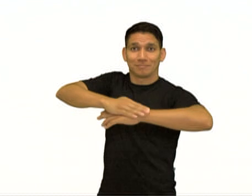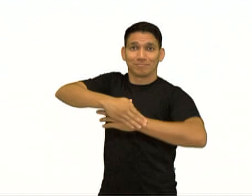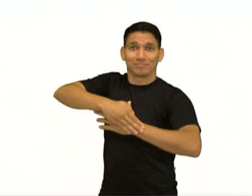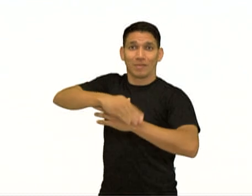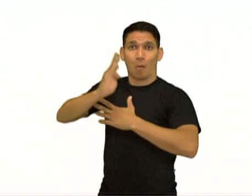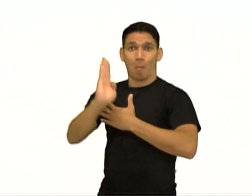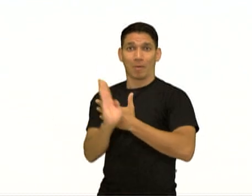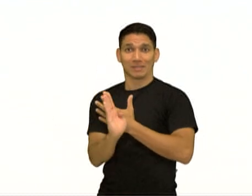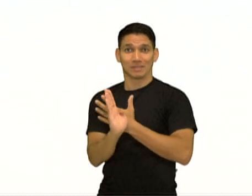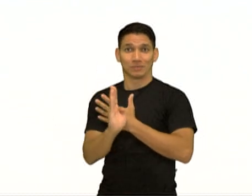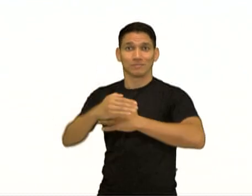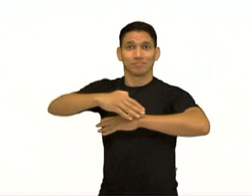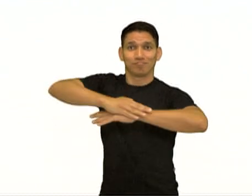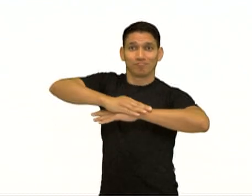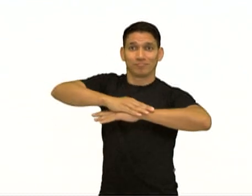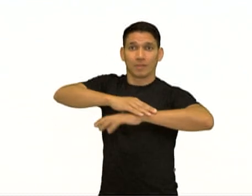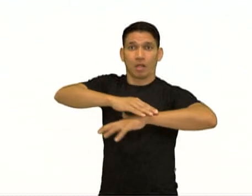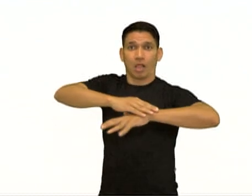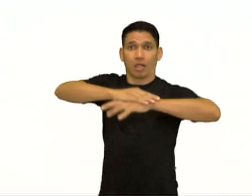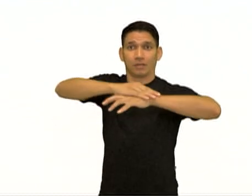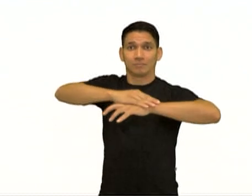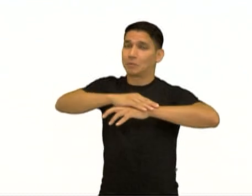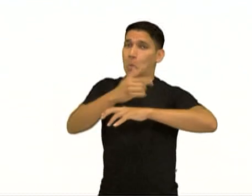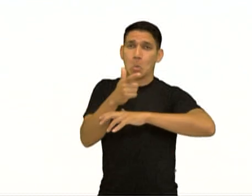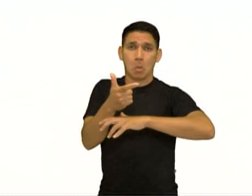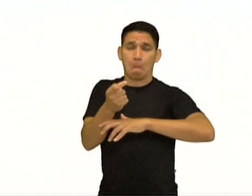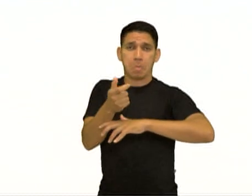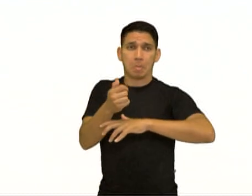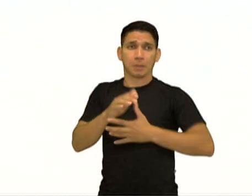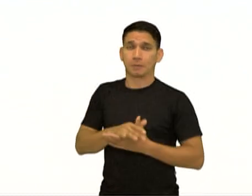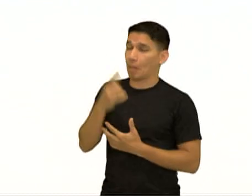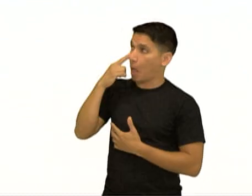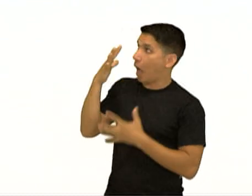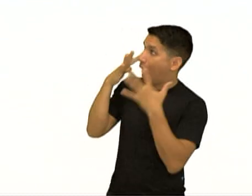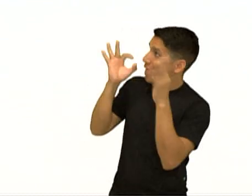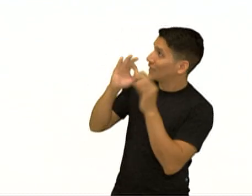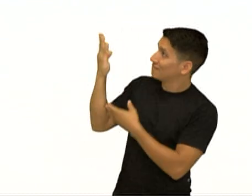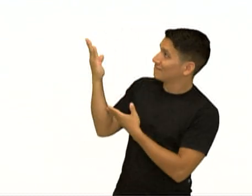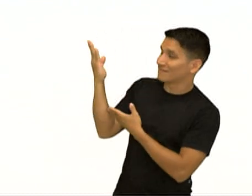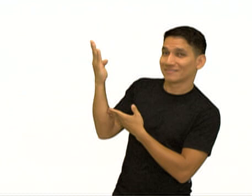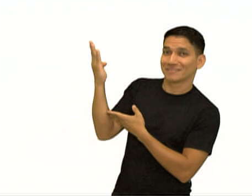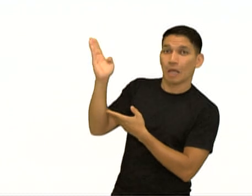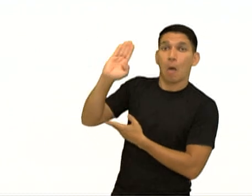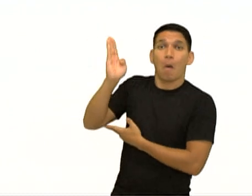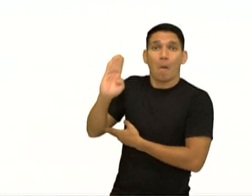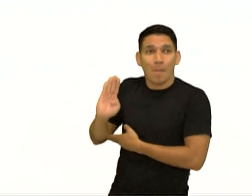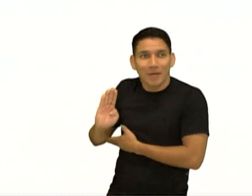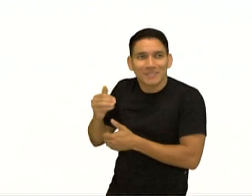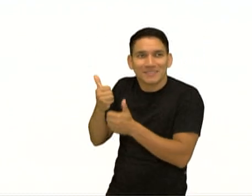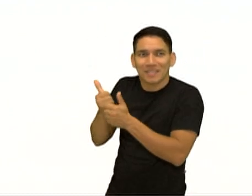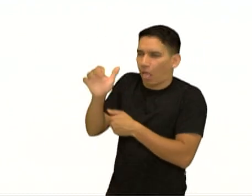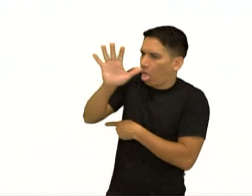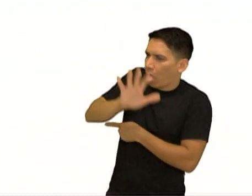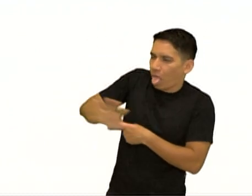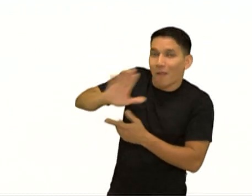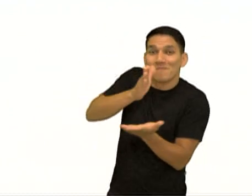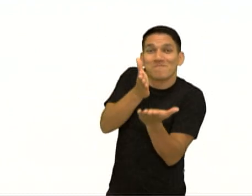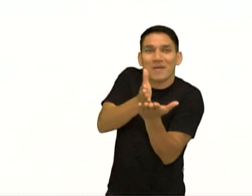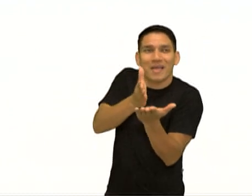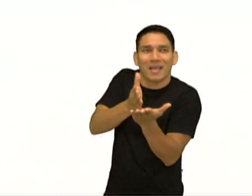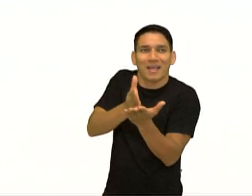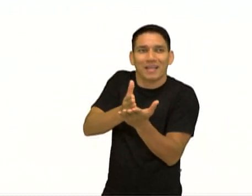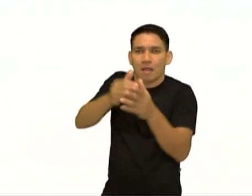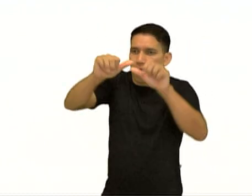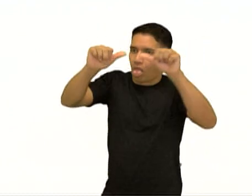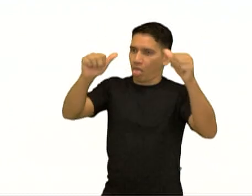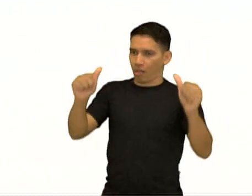placa sul-americana. Se você observar aqui com bastante atenção, o território brasileiro encontra-se aqui, no centro desta placa,